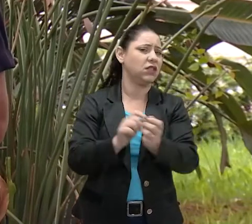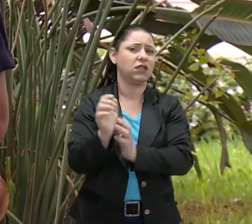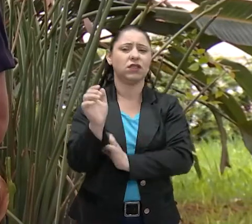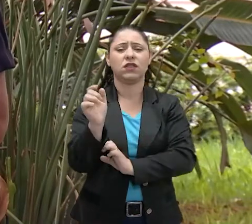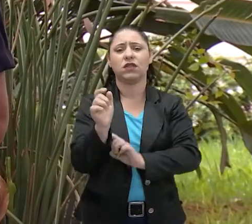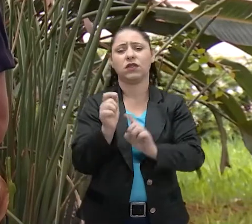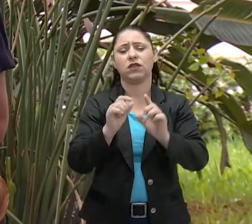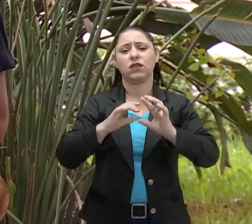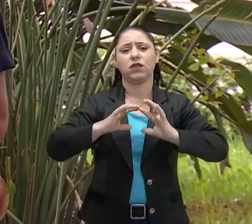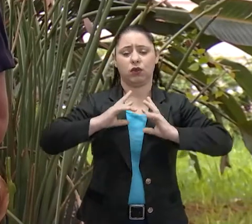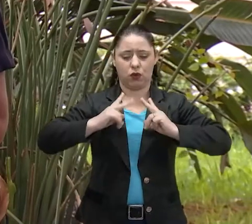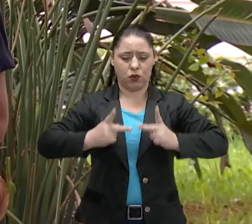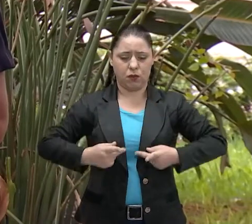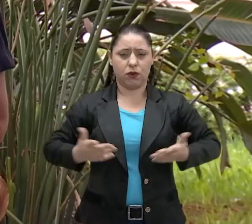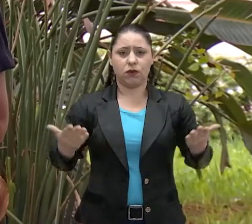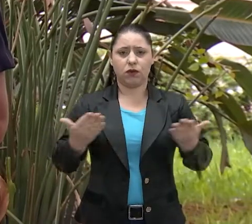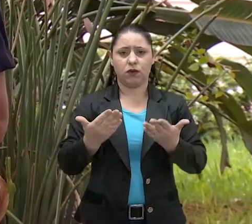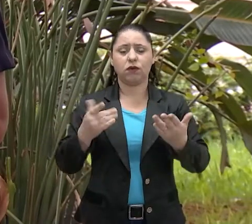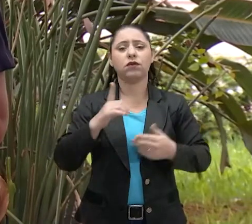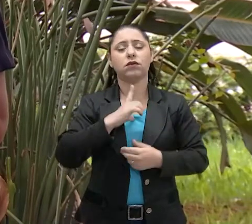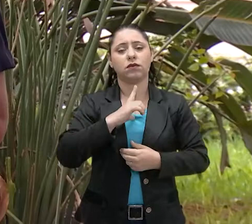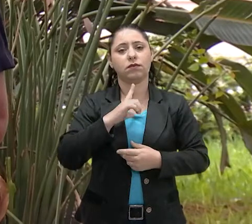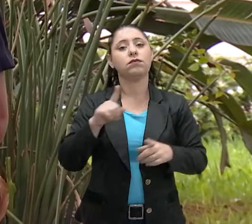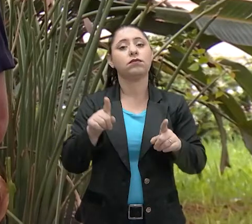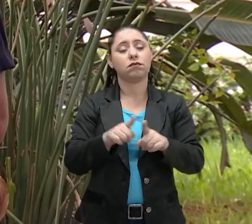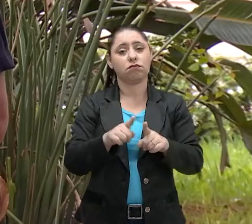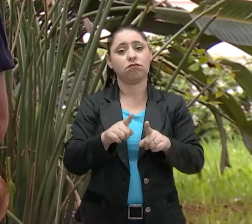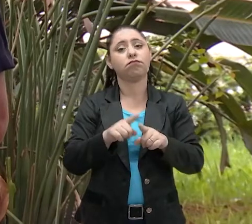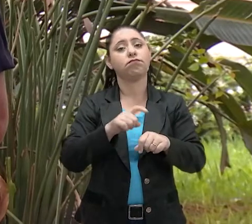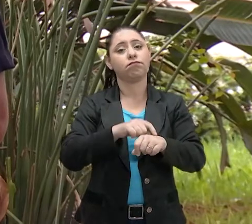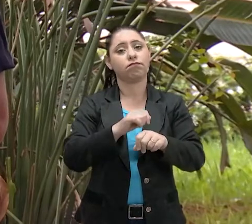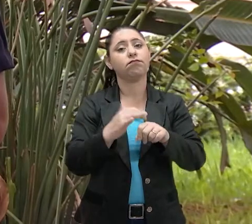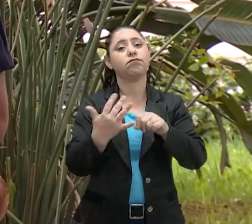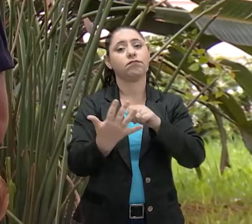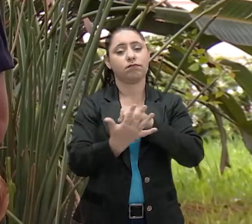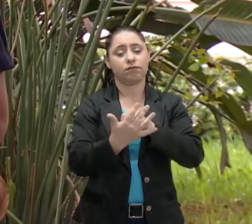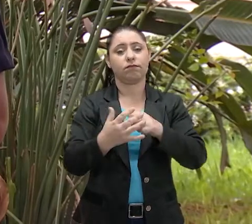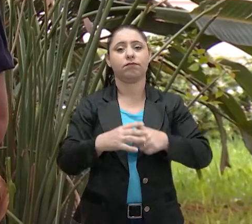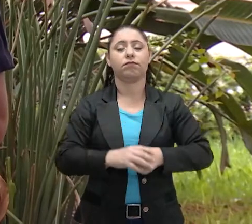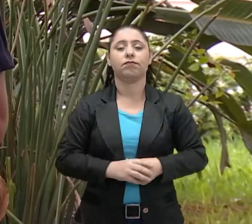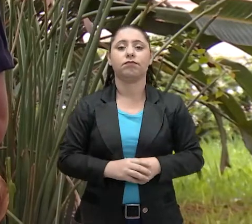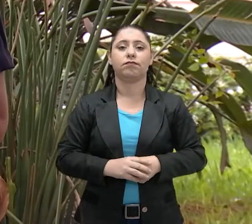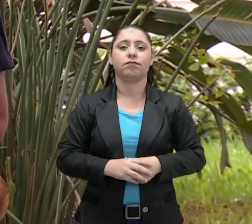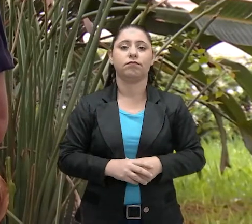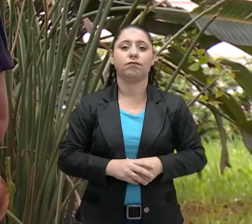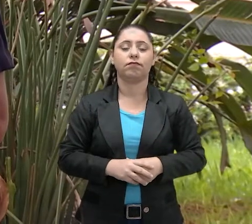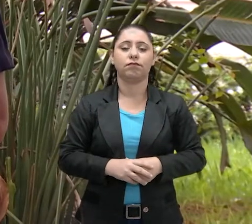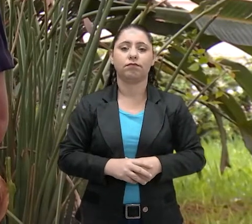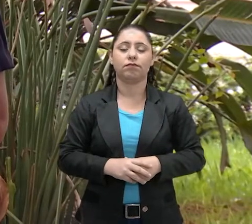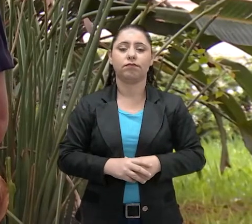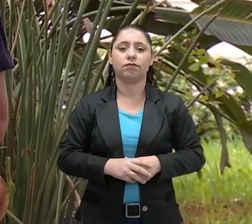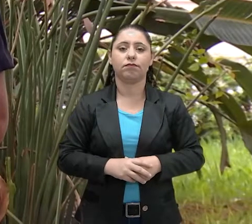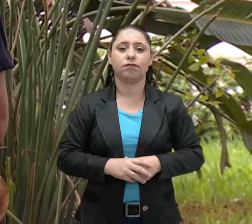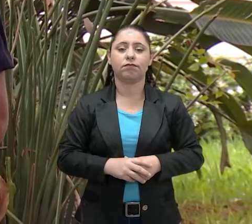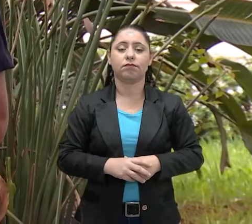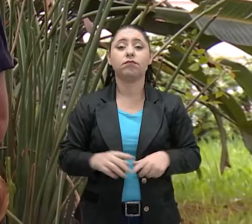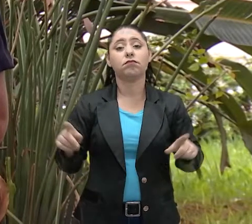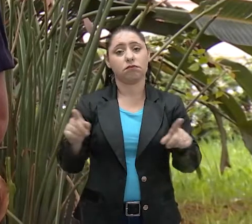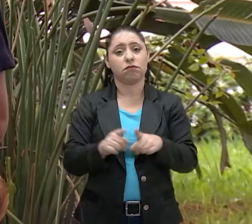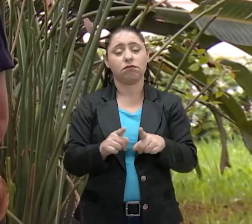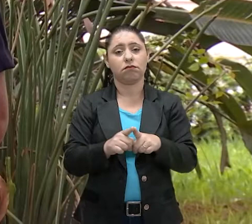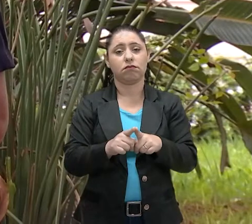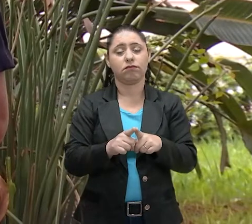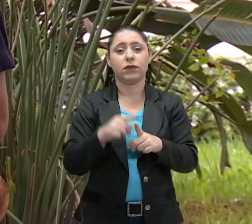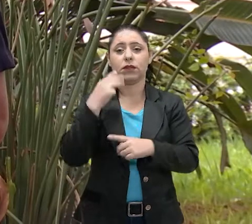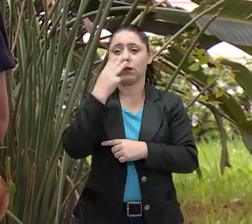ansiedade que a humanidade vem passando, principalmente agora nesses tempos de pandemia.